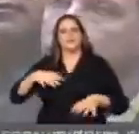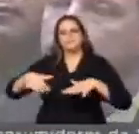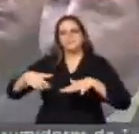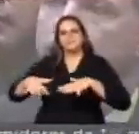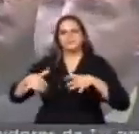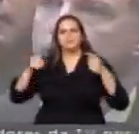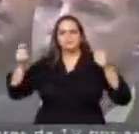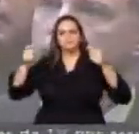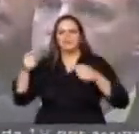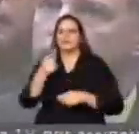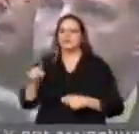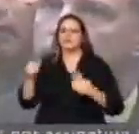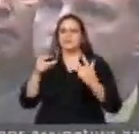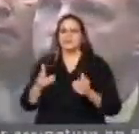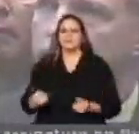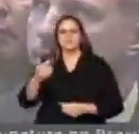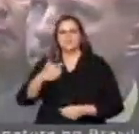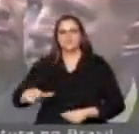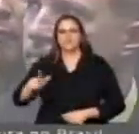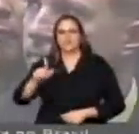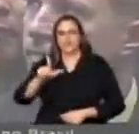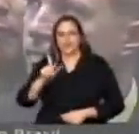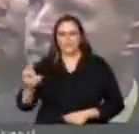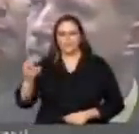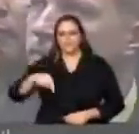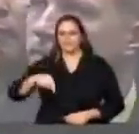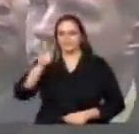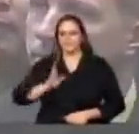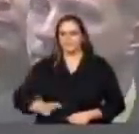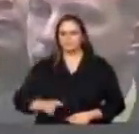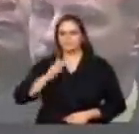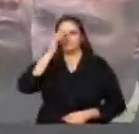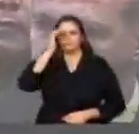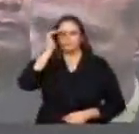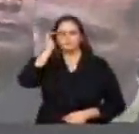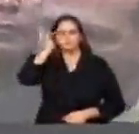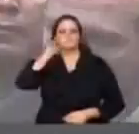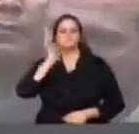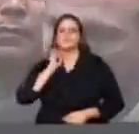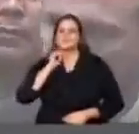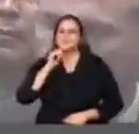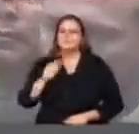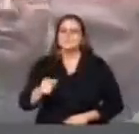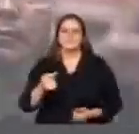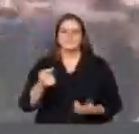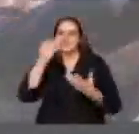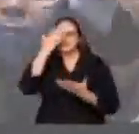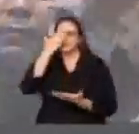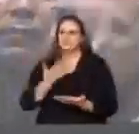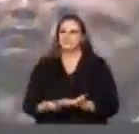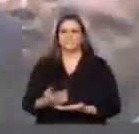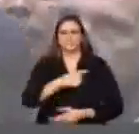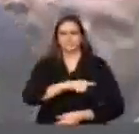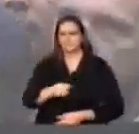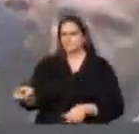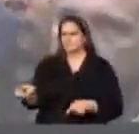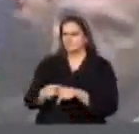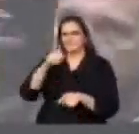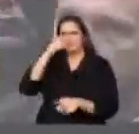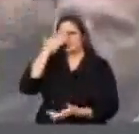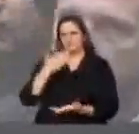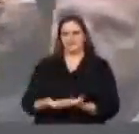mobilizados para não aceitar mais um golpe de Estado nesse país. Ninguém acredita, nem vocês